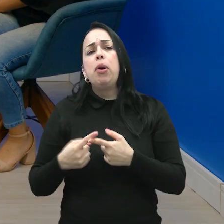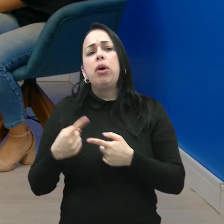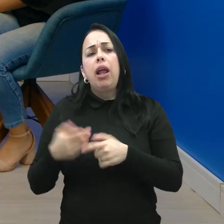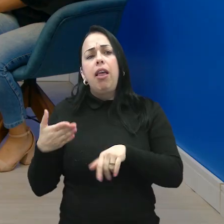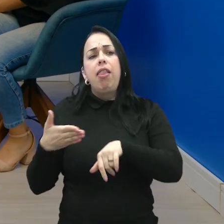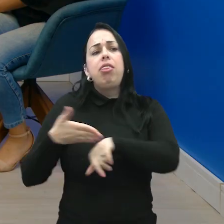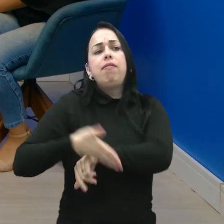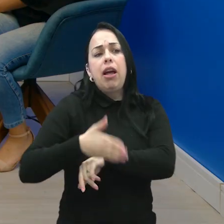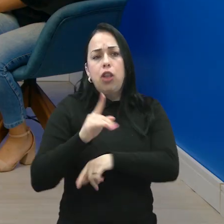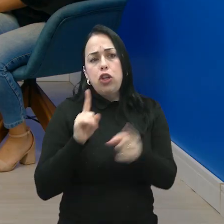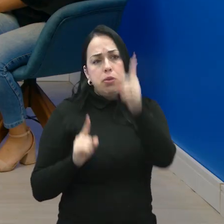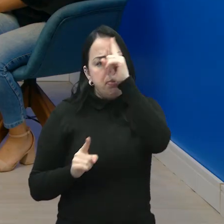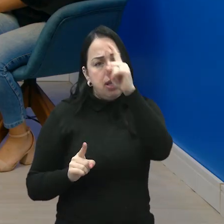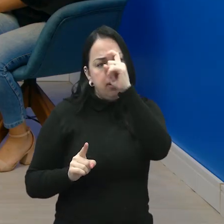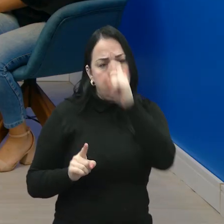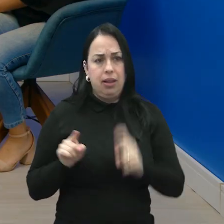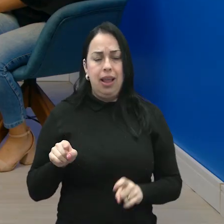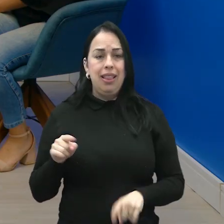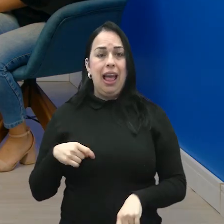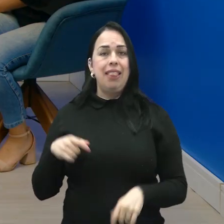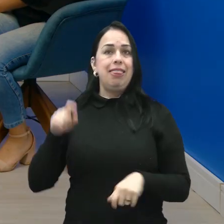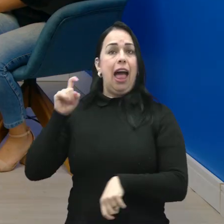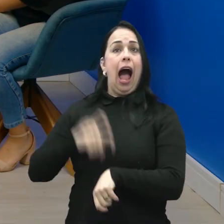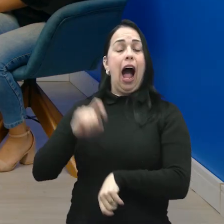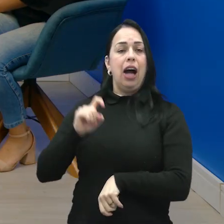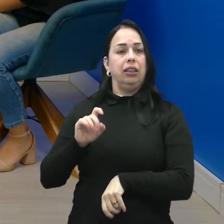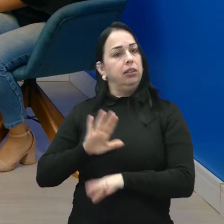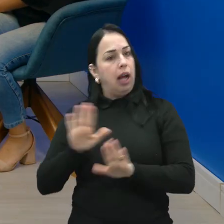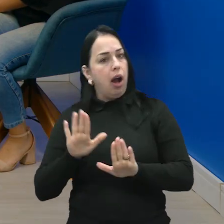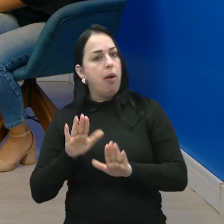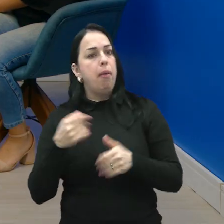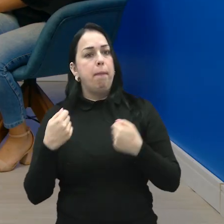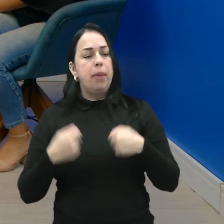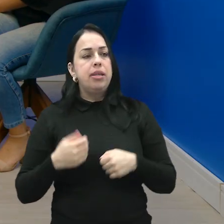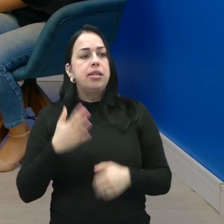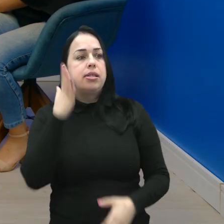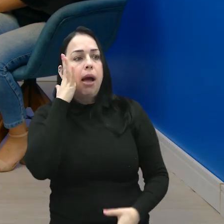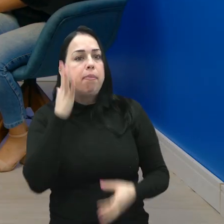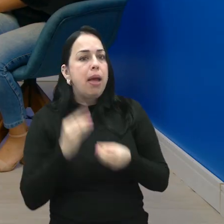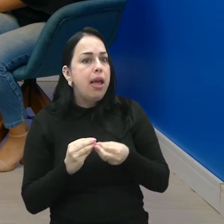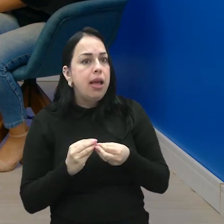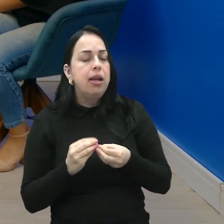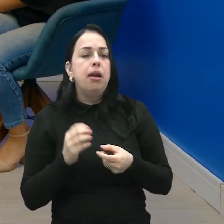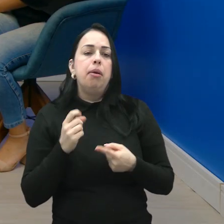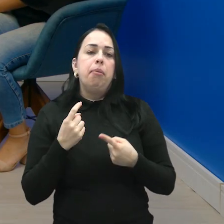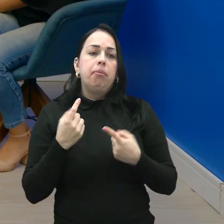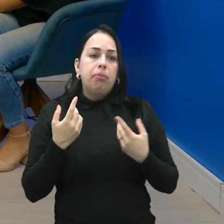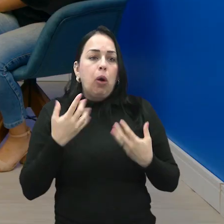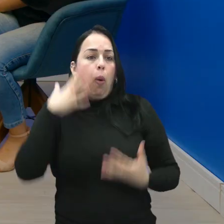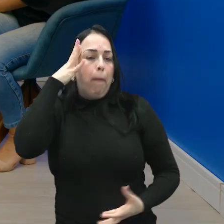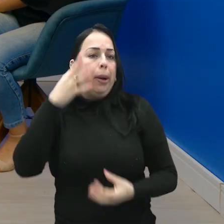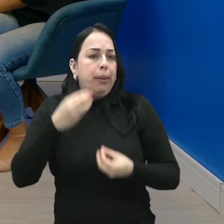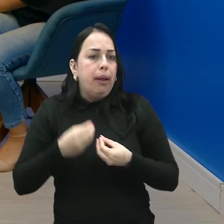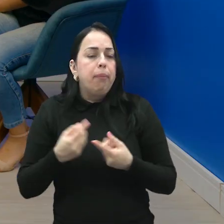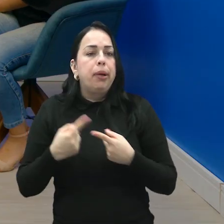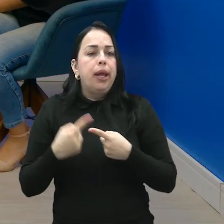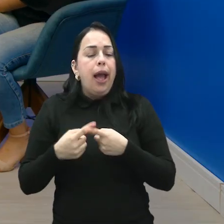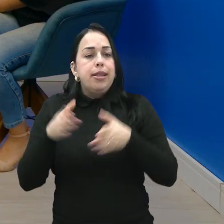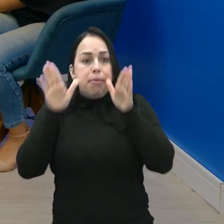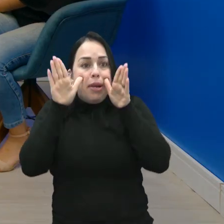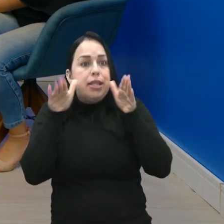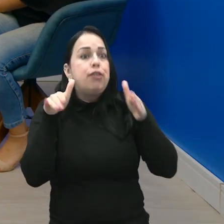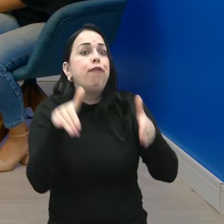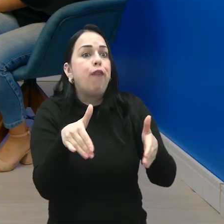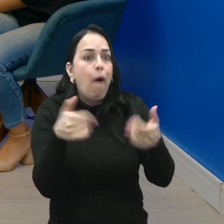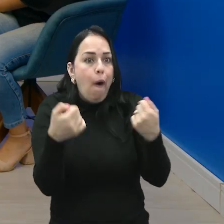motivação para ele ir até o hospital e fazer isso? Não é do nada. Ele tem que ir com base em alguma coisa. Senão ele está desperdiçando dinheiro público. Senão ele não tem um